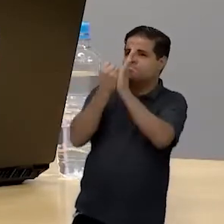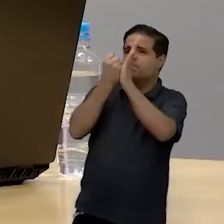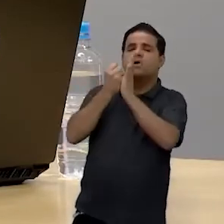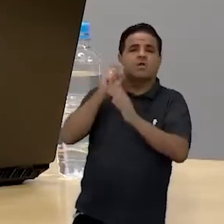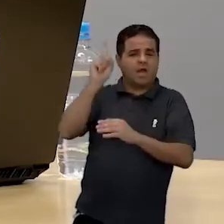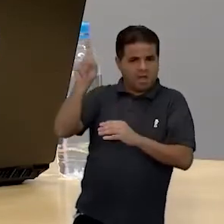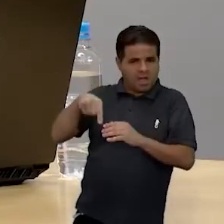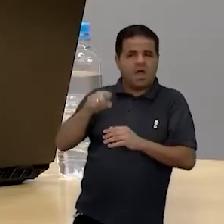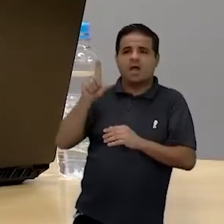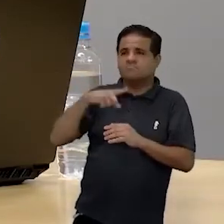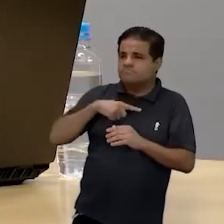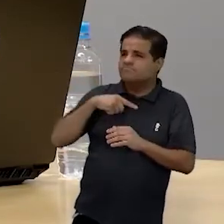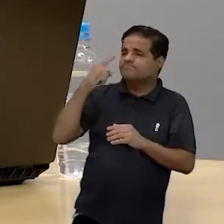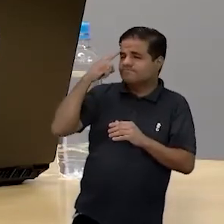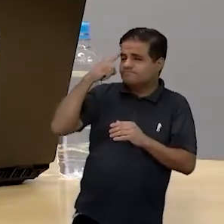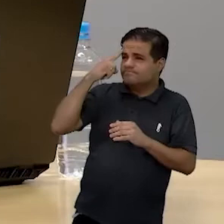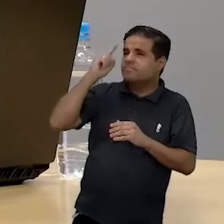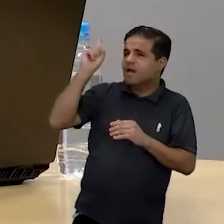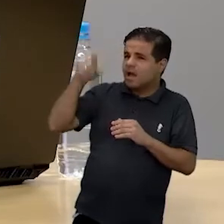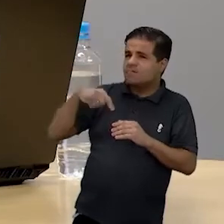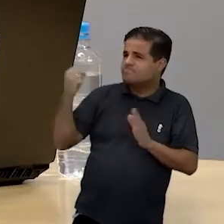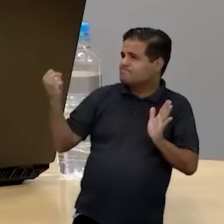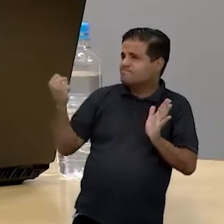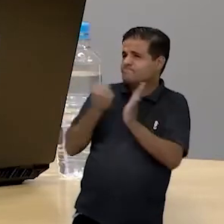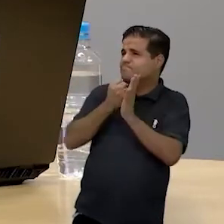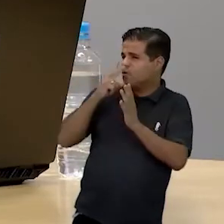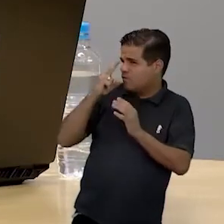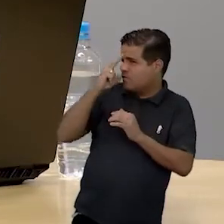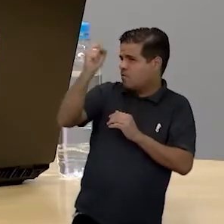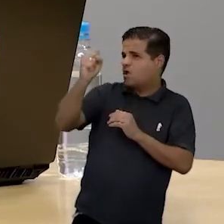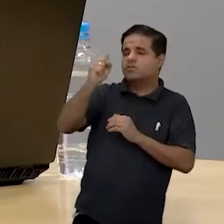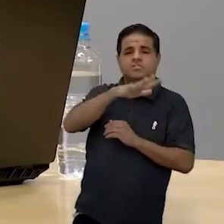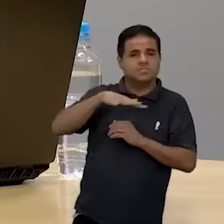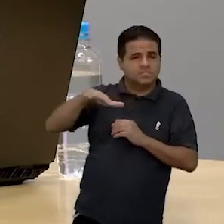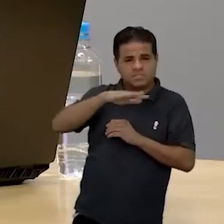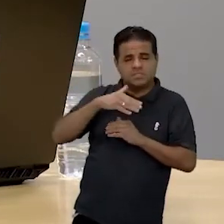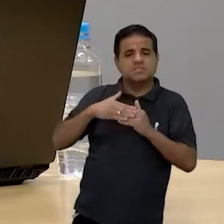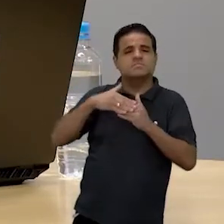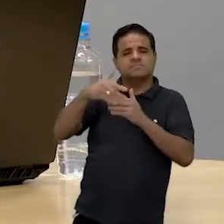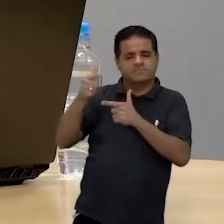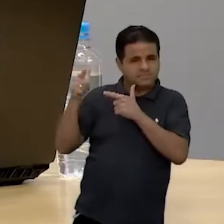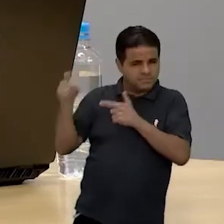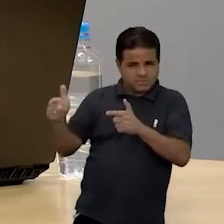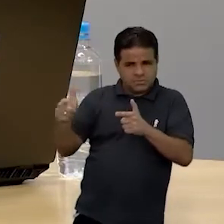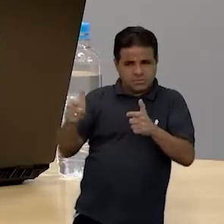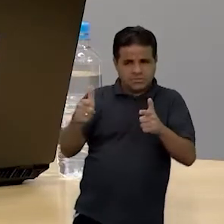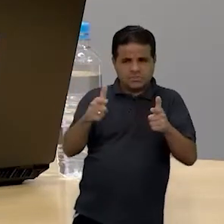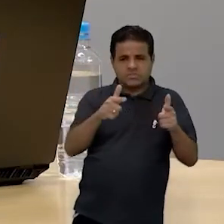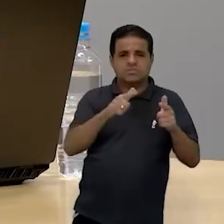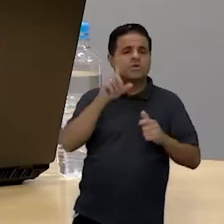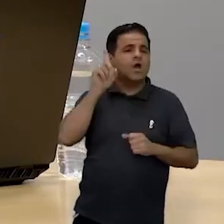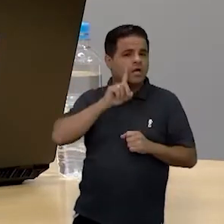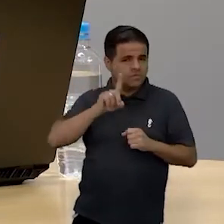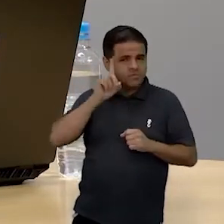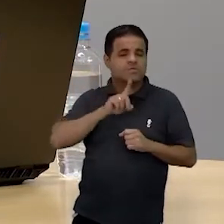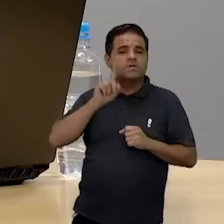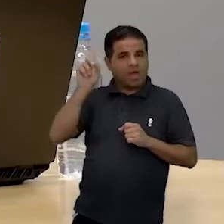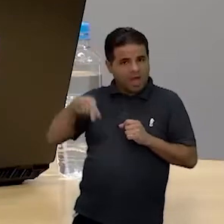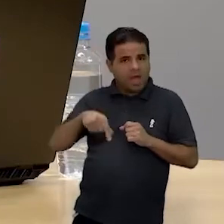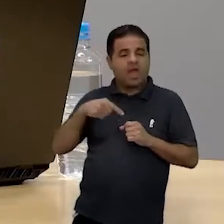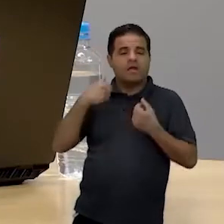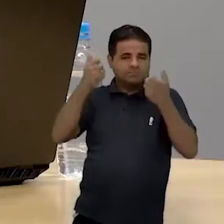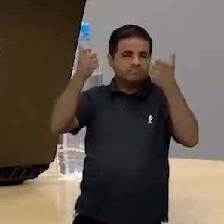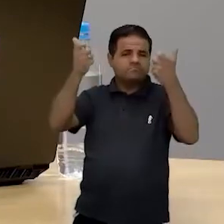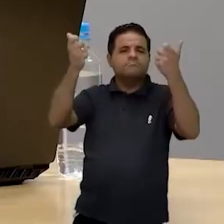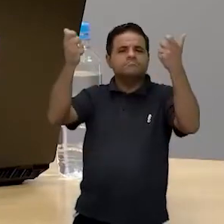gol, vamos dizer assim, mais emblemático nessa corrida toda armamentista foram os Estados Unidos, porque afinal de